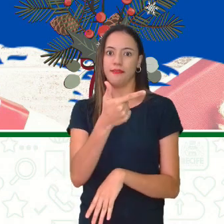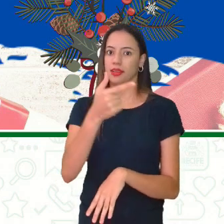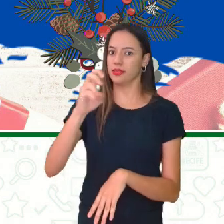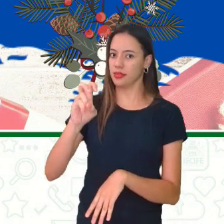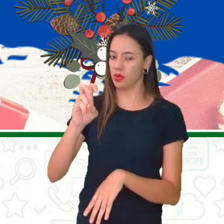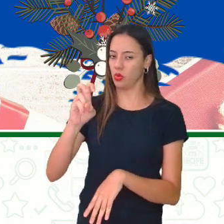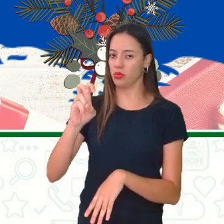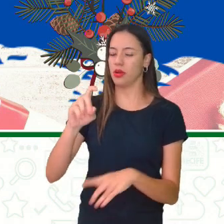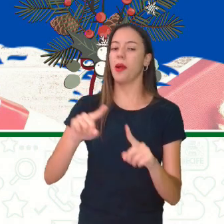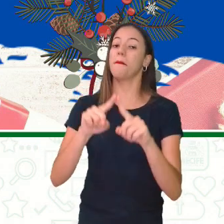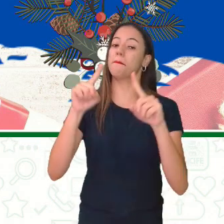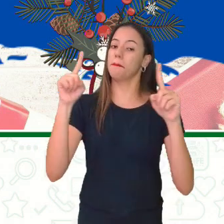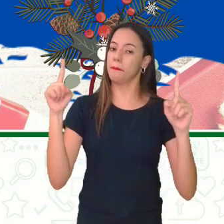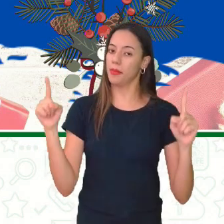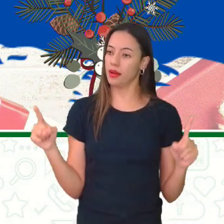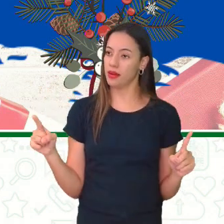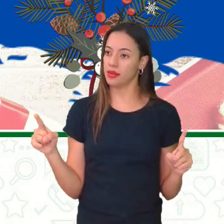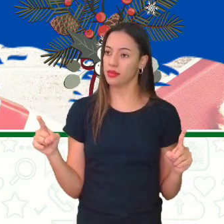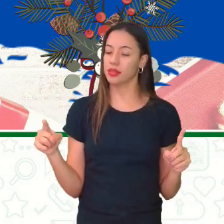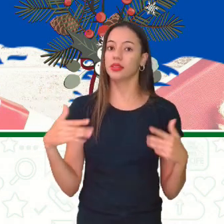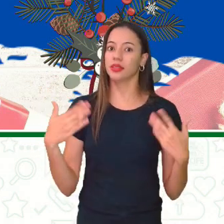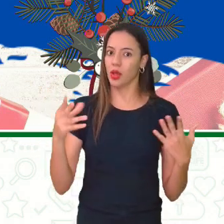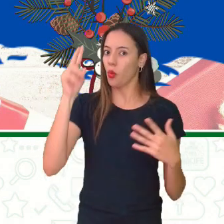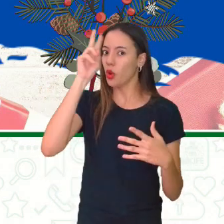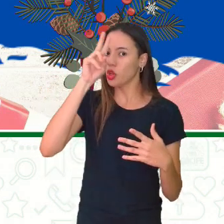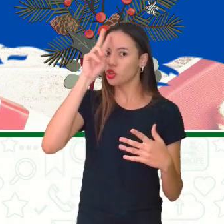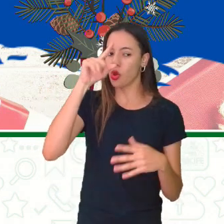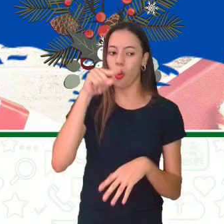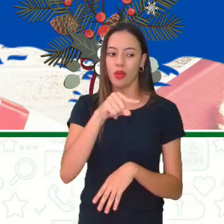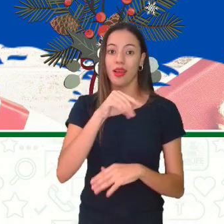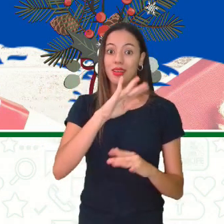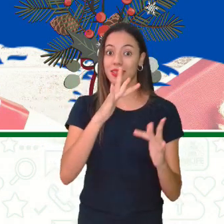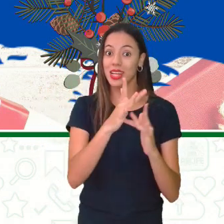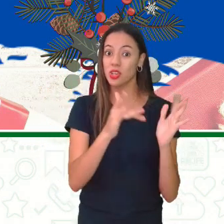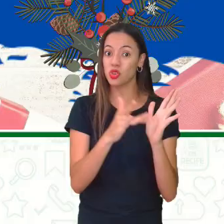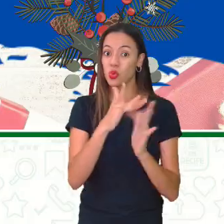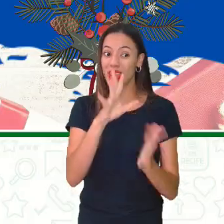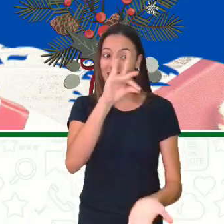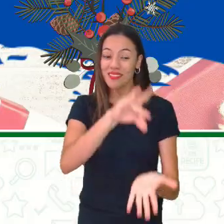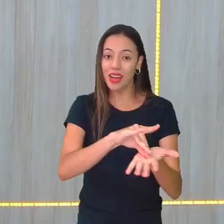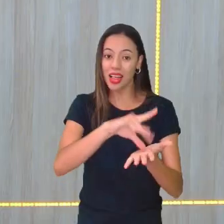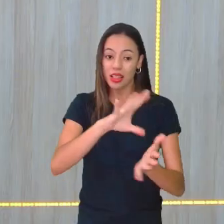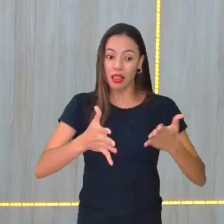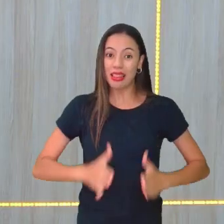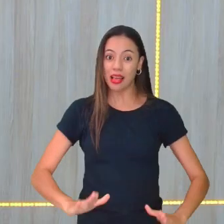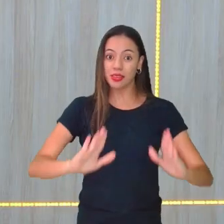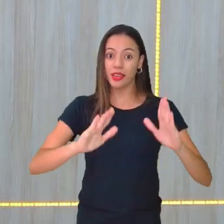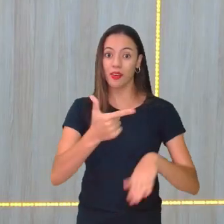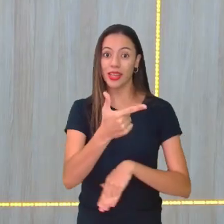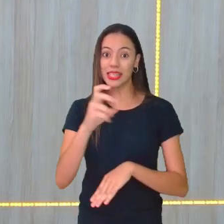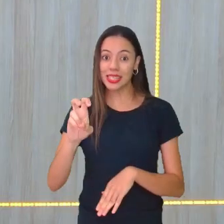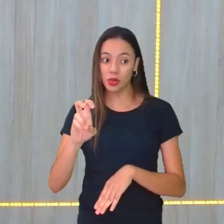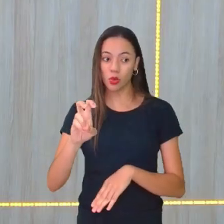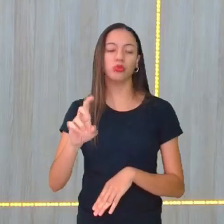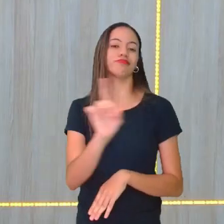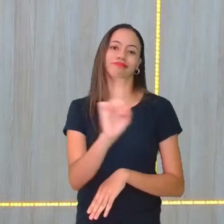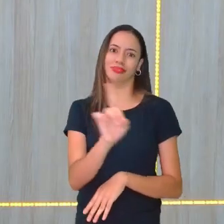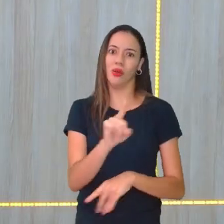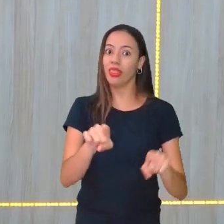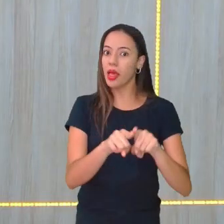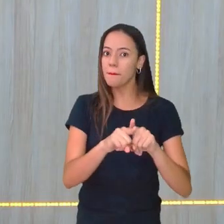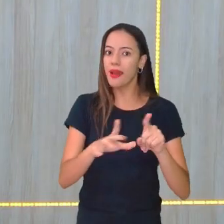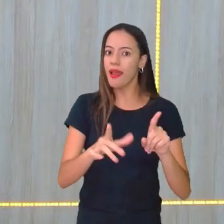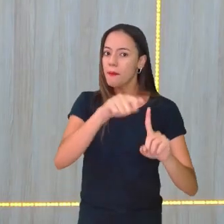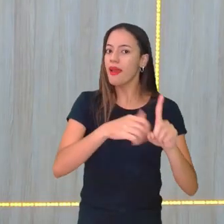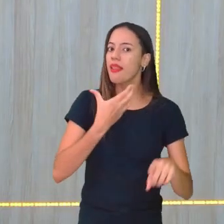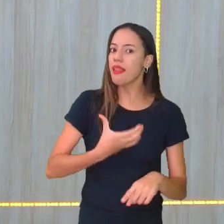embora muito provavelmente pela história ele não tenha nascido nessa data, inclusive nem em dezembro.